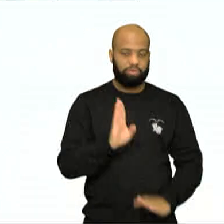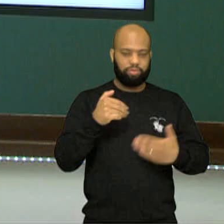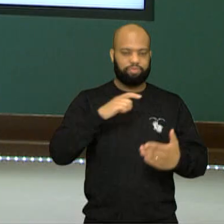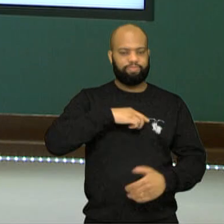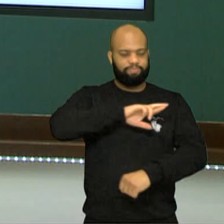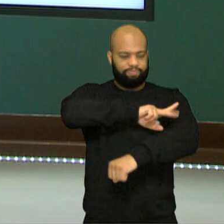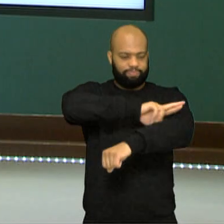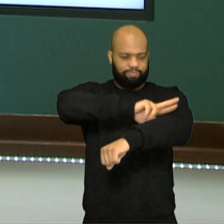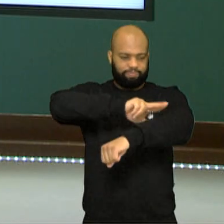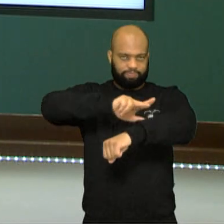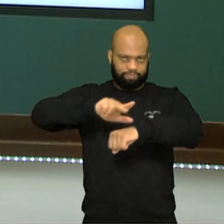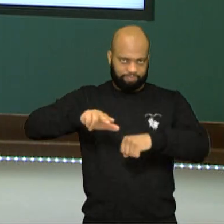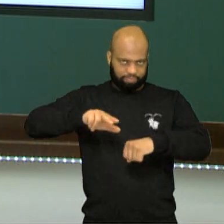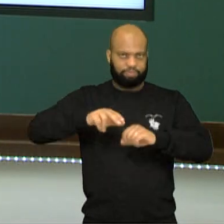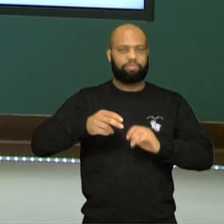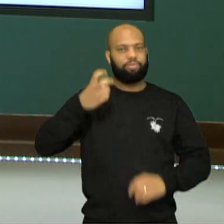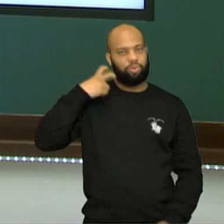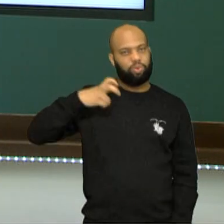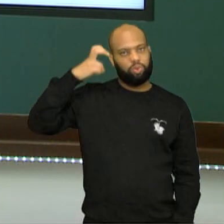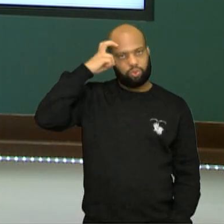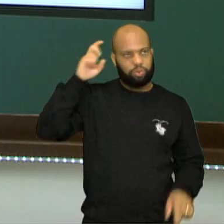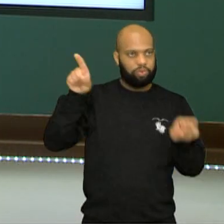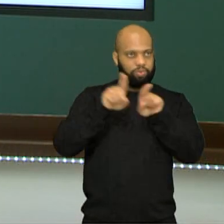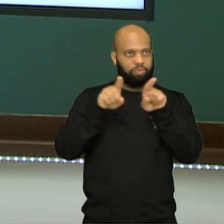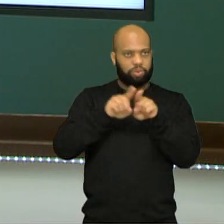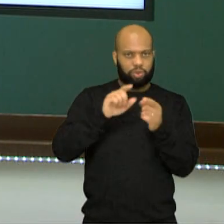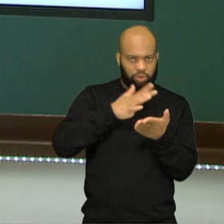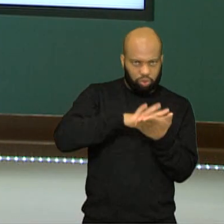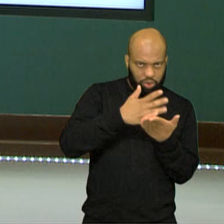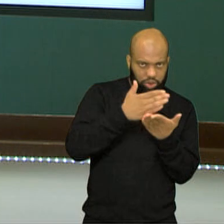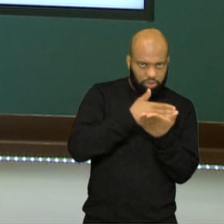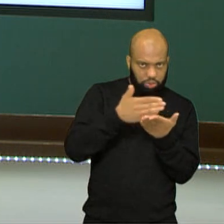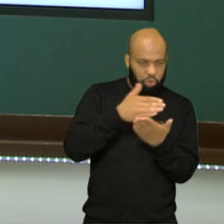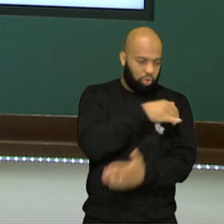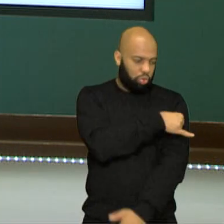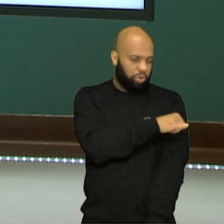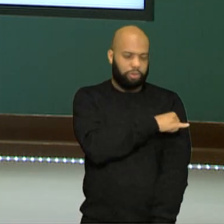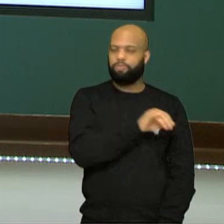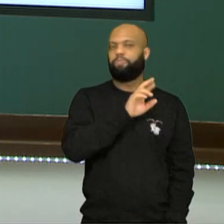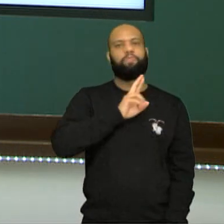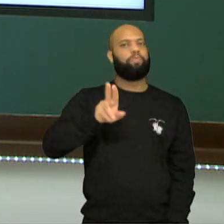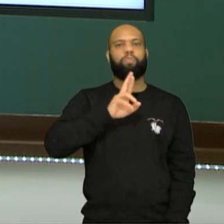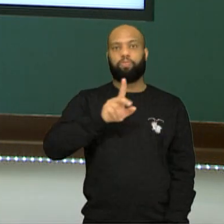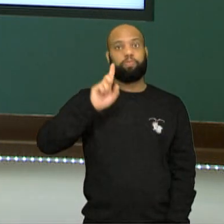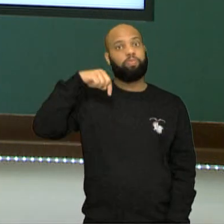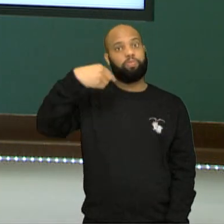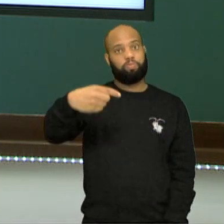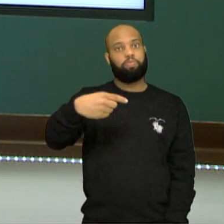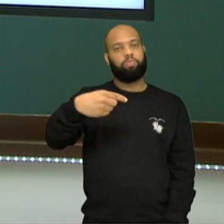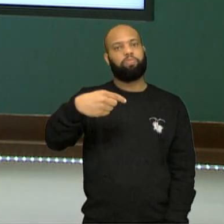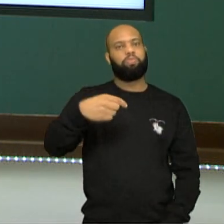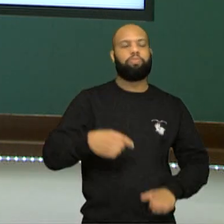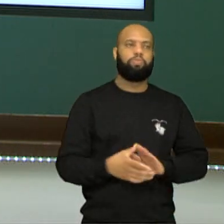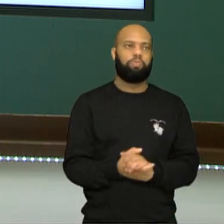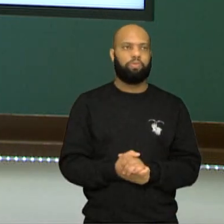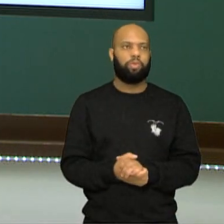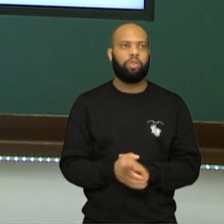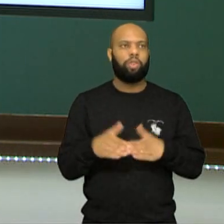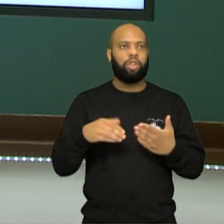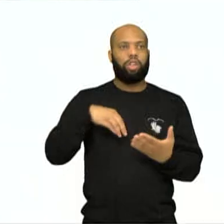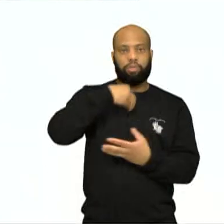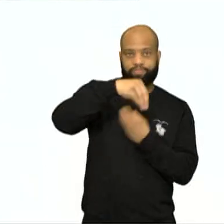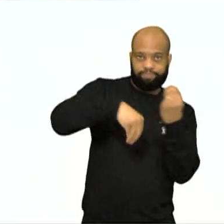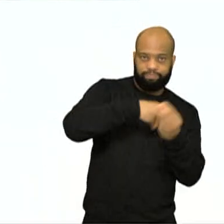etnias culturais, tá? Você vai descobrir que o samba não começou no Rio de Janeiro, né? Então, assim, é a mistura de